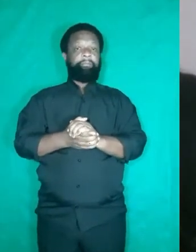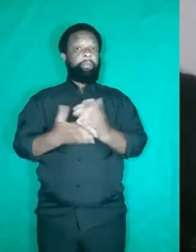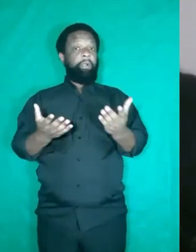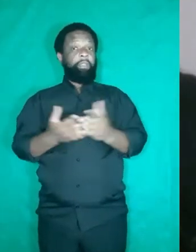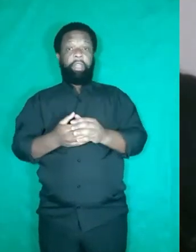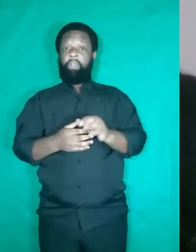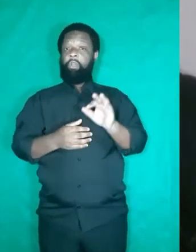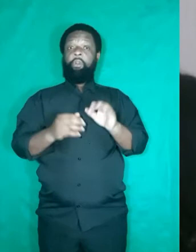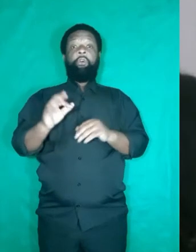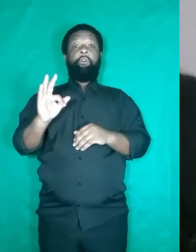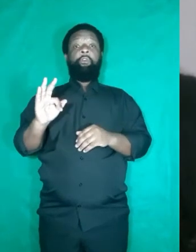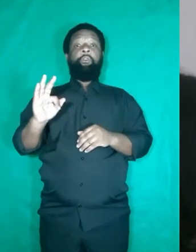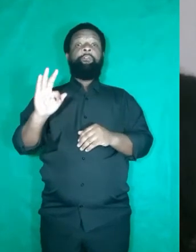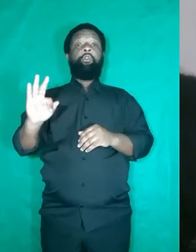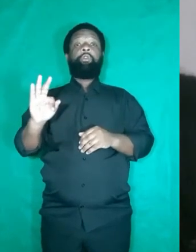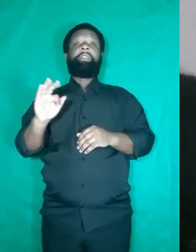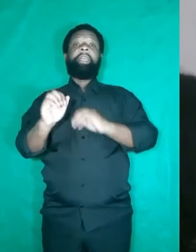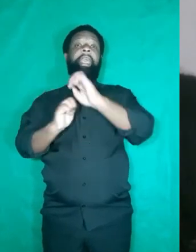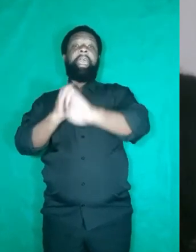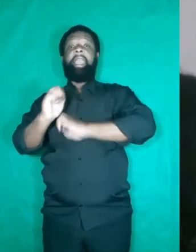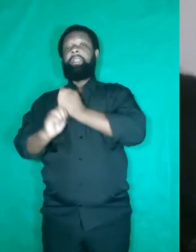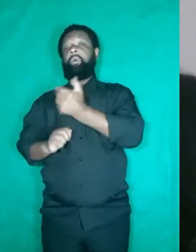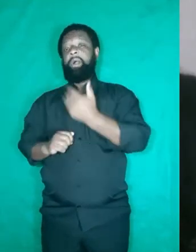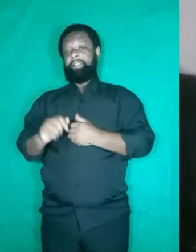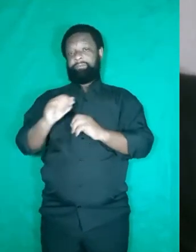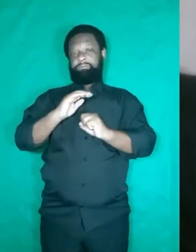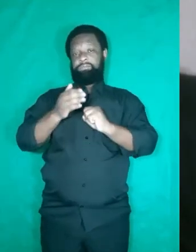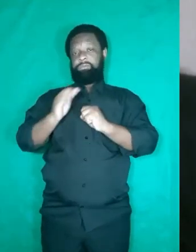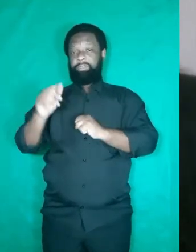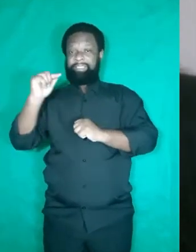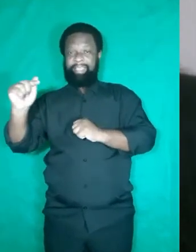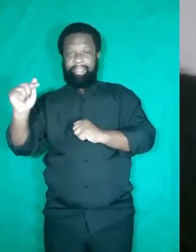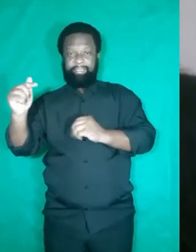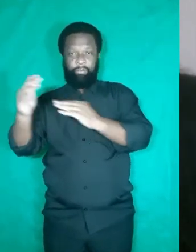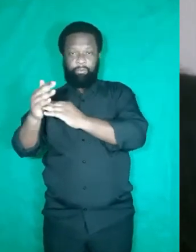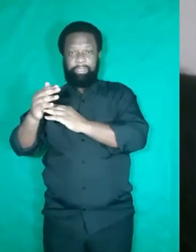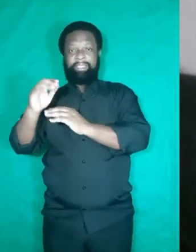Bom, o flúor tem 7 elétrons na camada de valência.